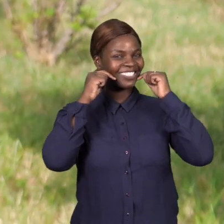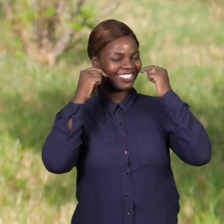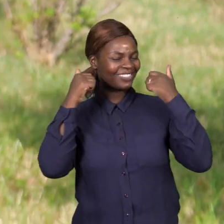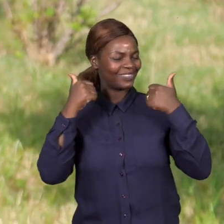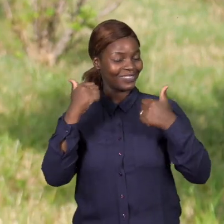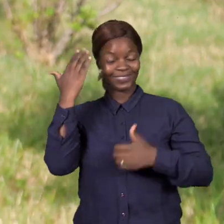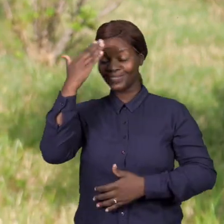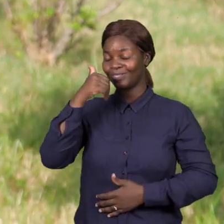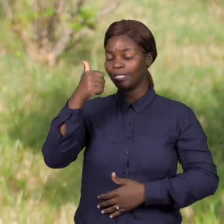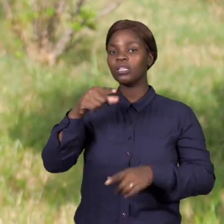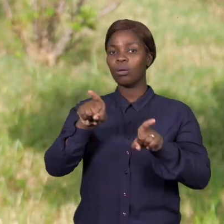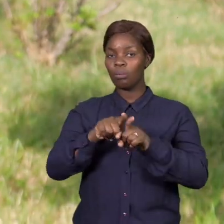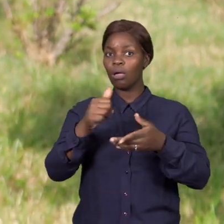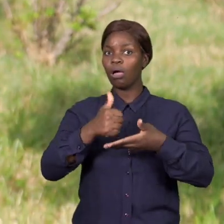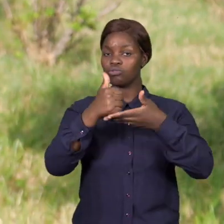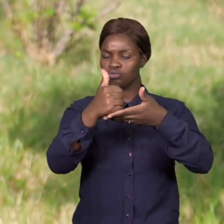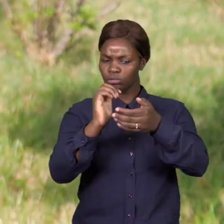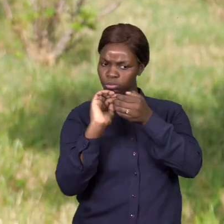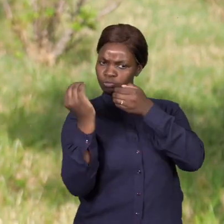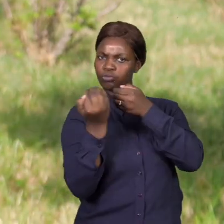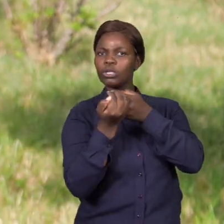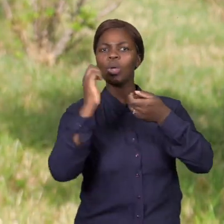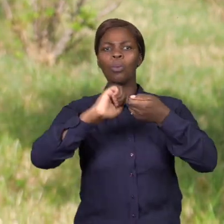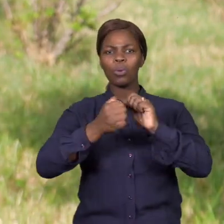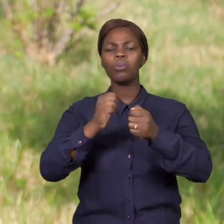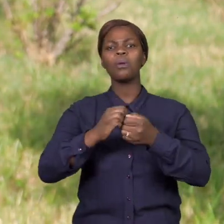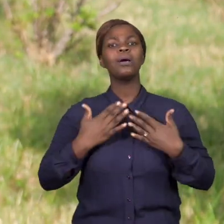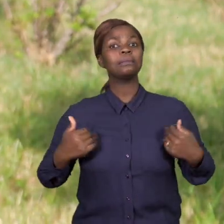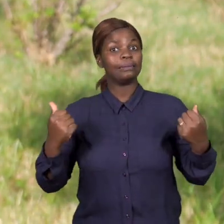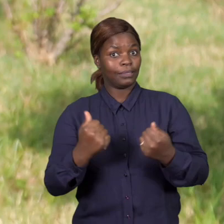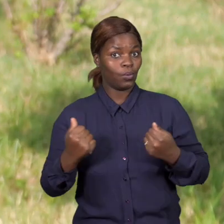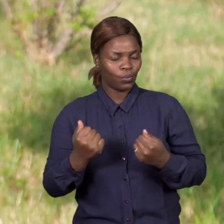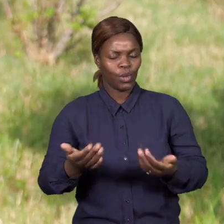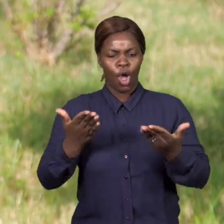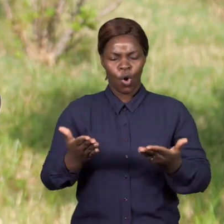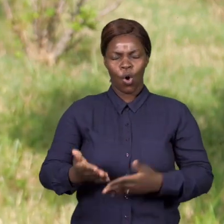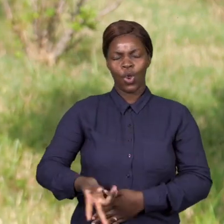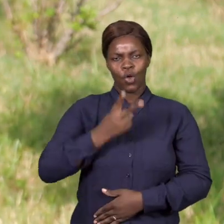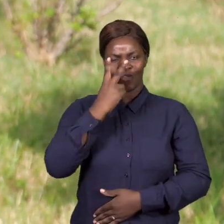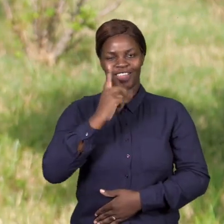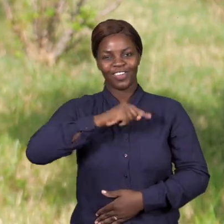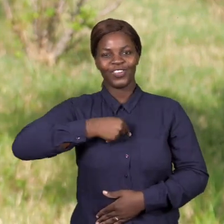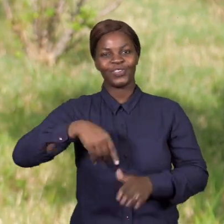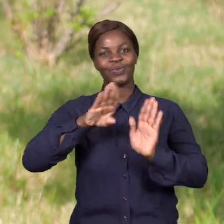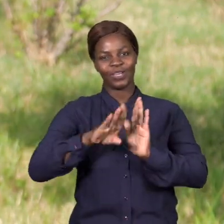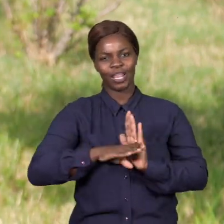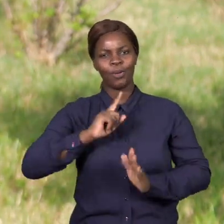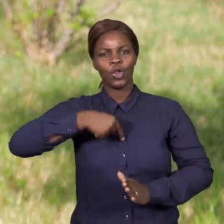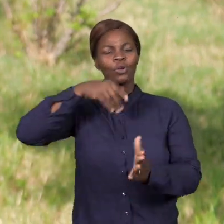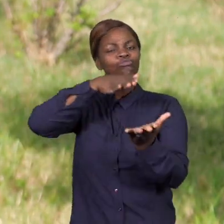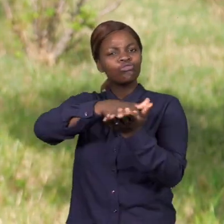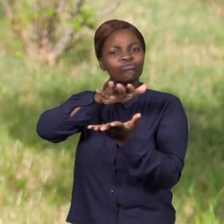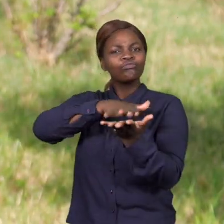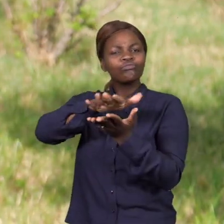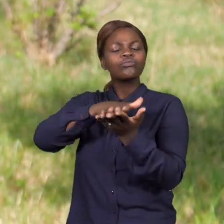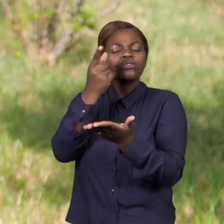estética, o sorriso brilhante, mas também ajudam a prevenir problemas de saúde graves. Portanto, fique ligado ao nosso programa, pois